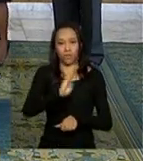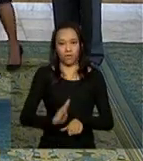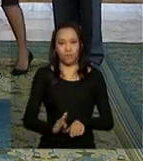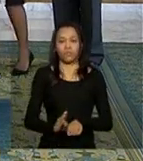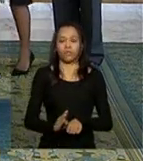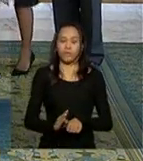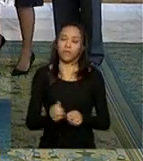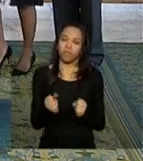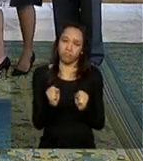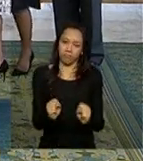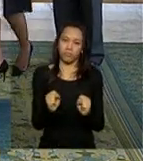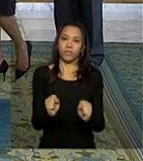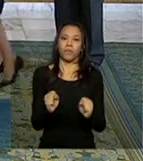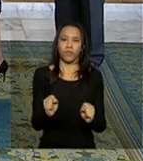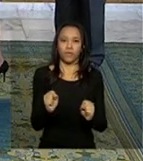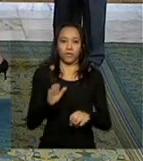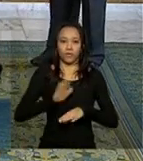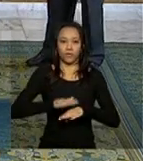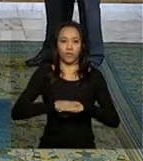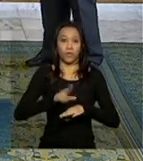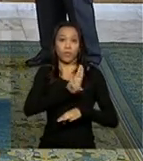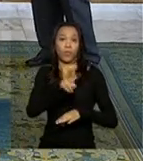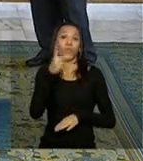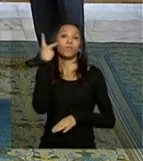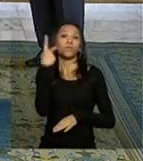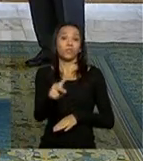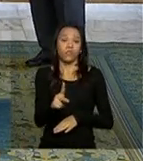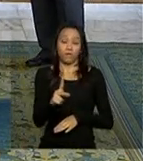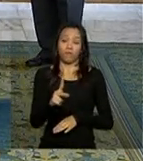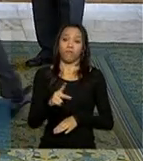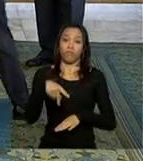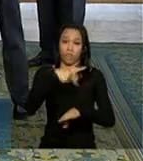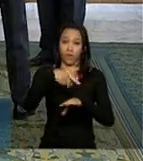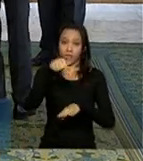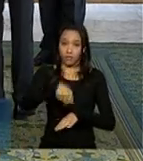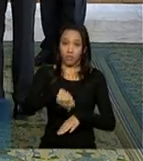pode, então, passar a atuar em nome de seu país aqui no Brasil.